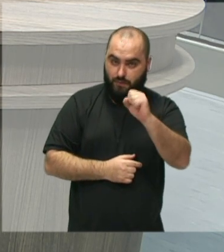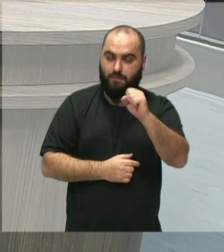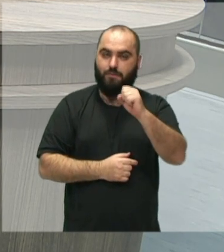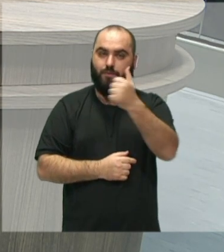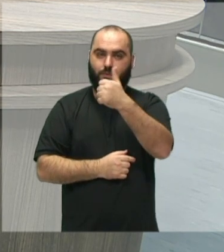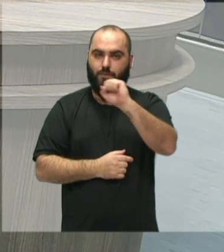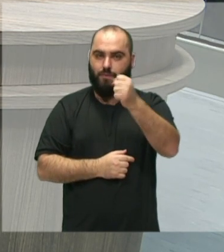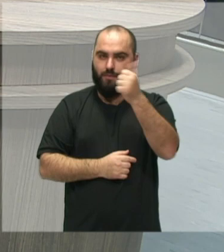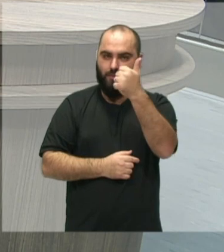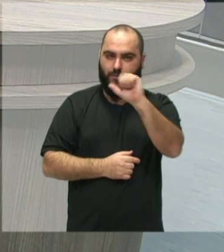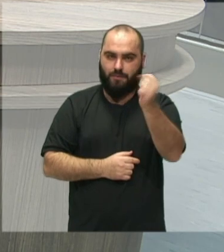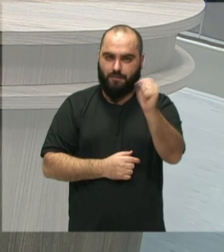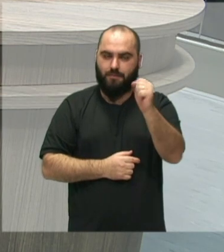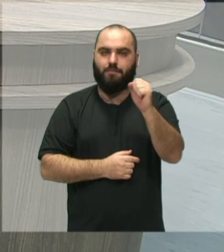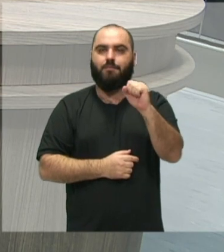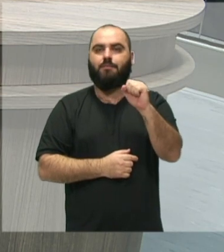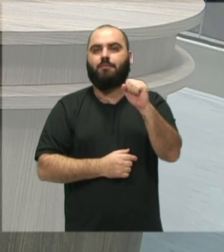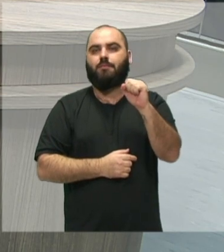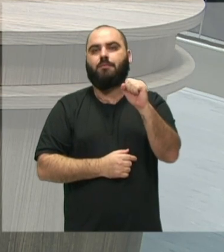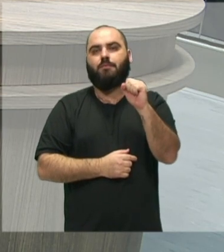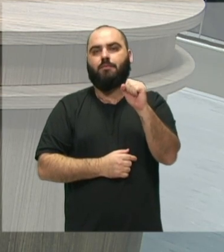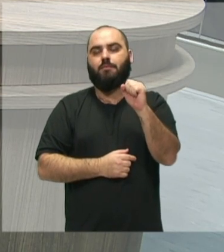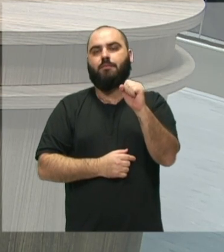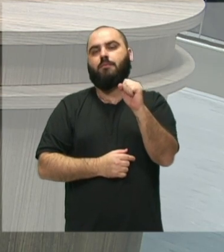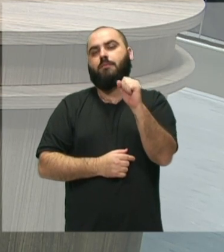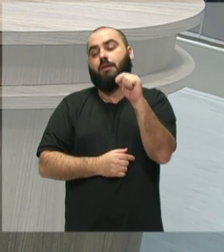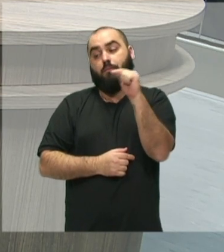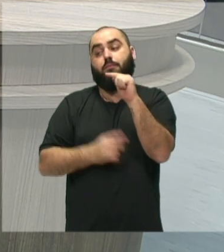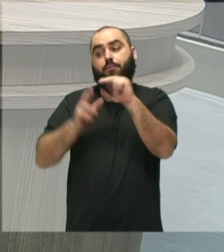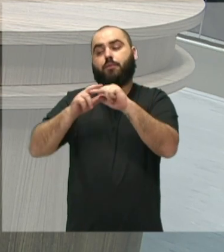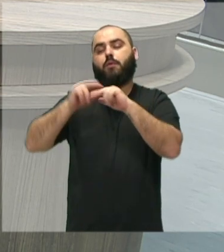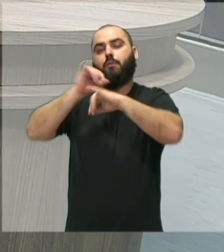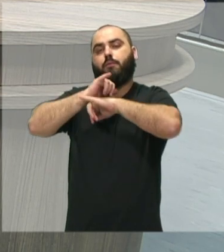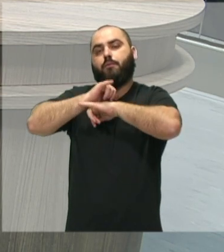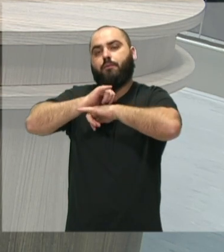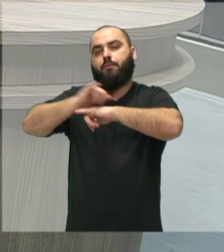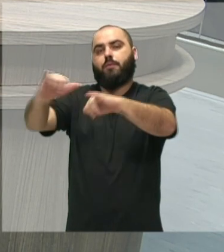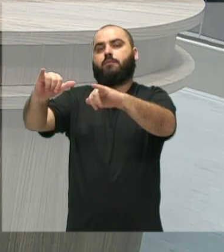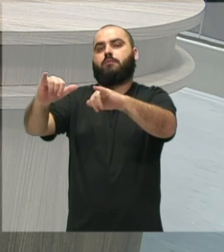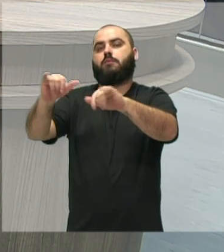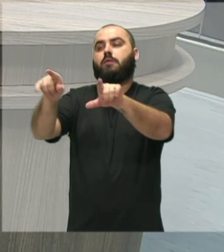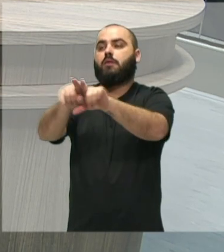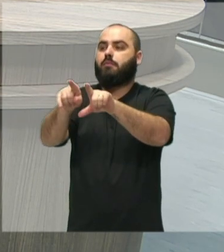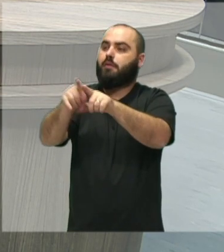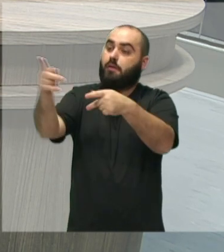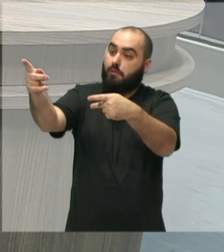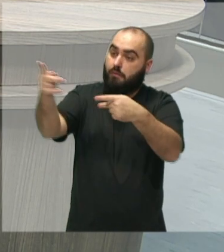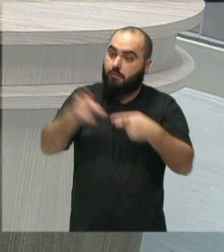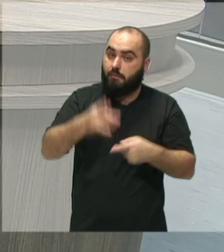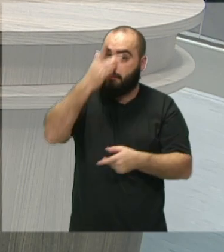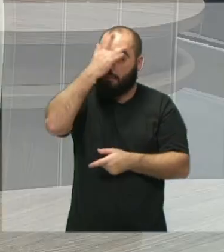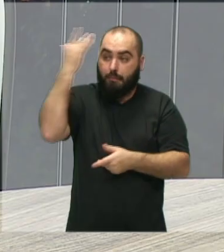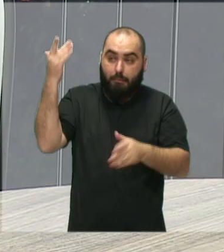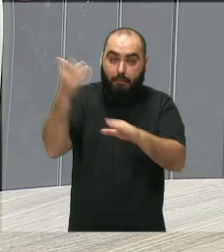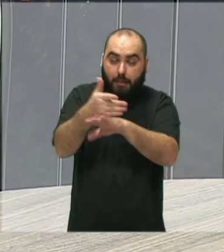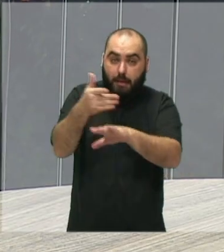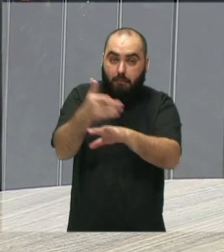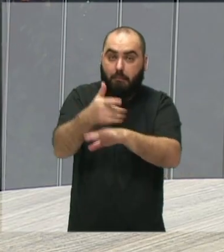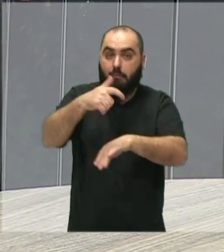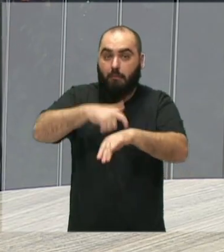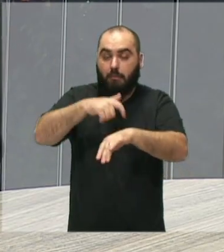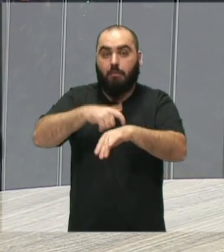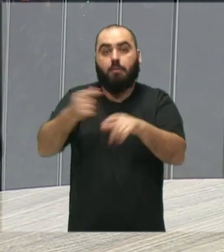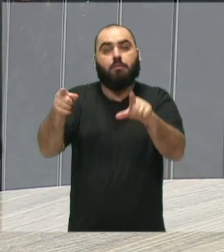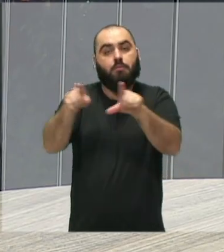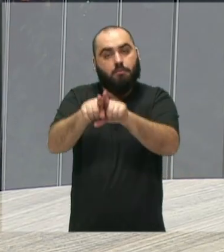justamente para divulgar, né, esse lançamento. E também convidar as pessoas que participaram desse processo, né?